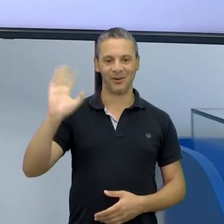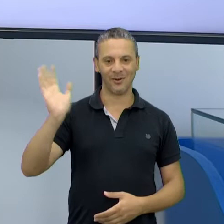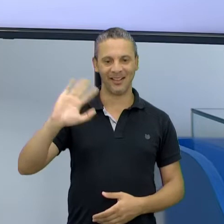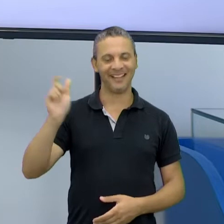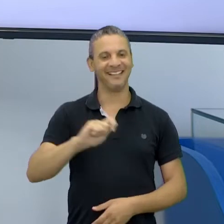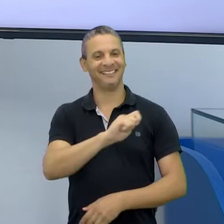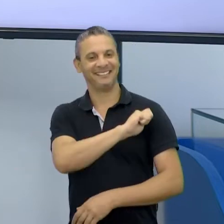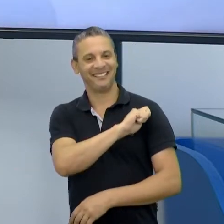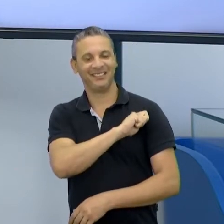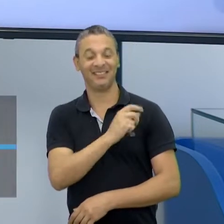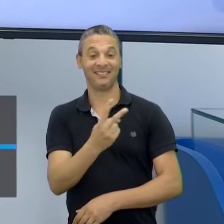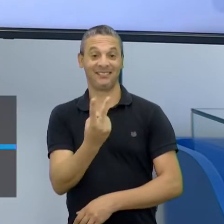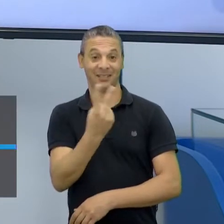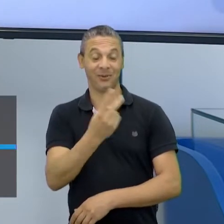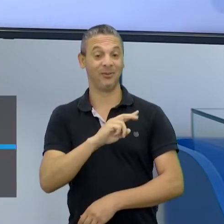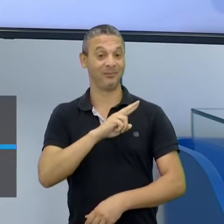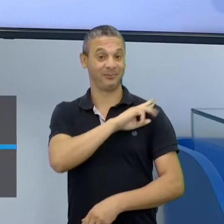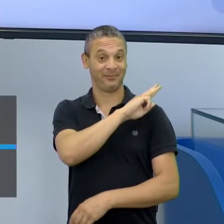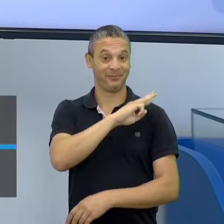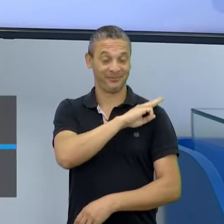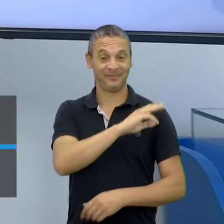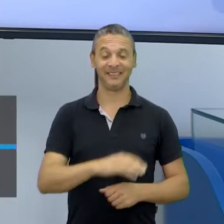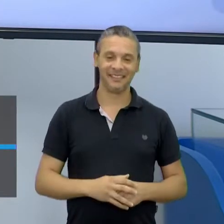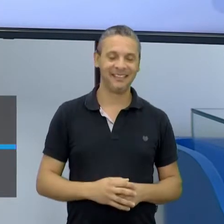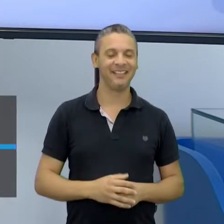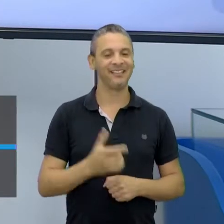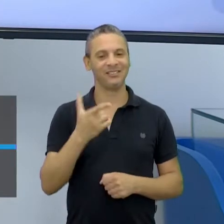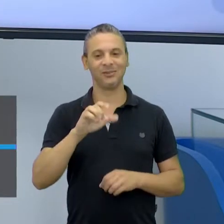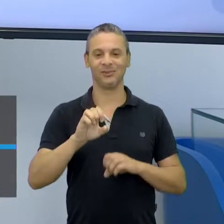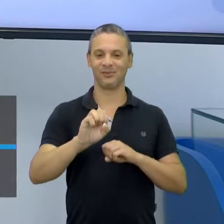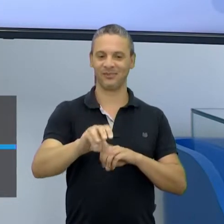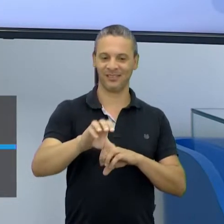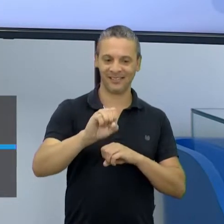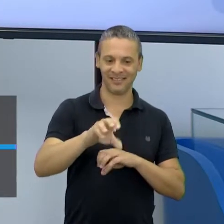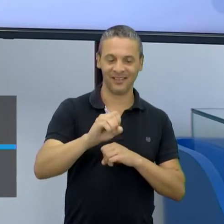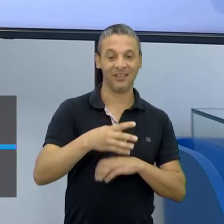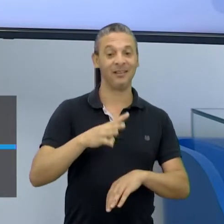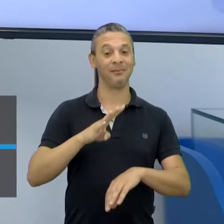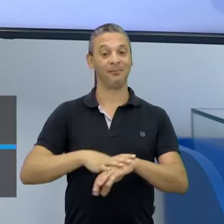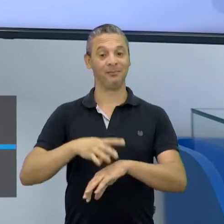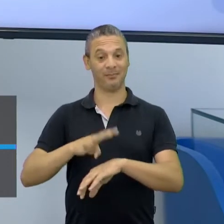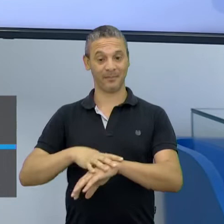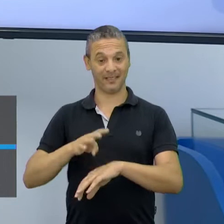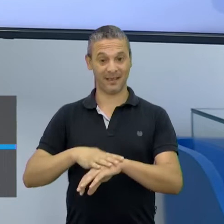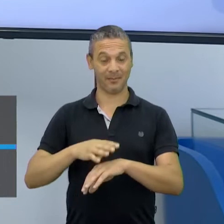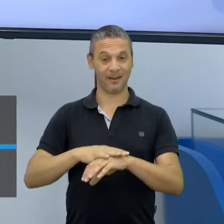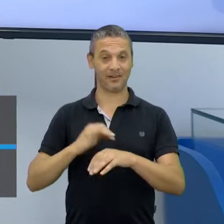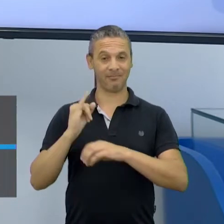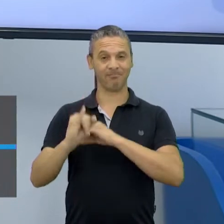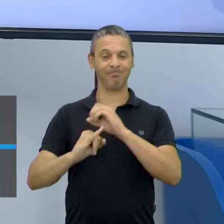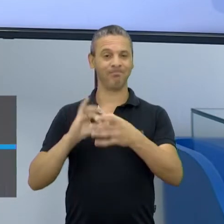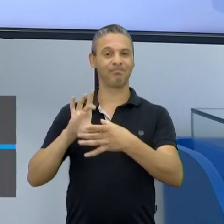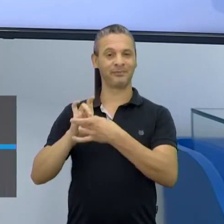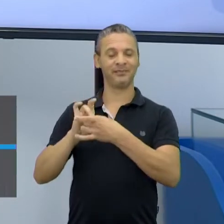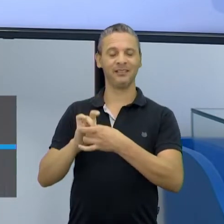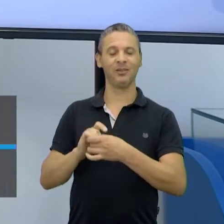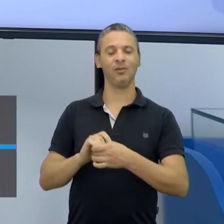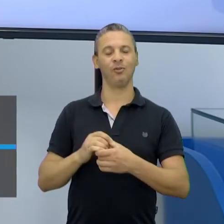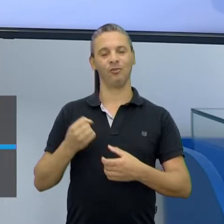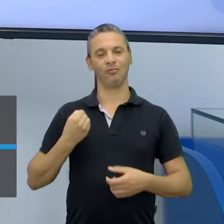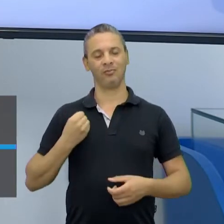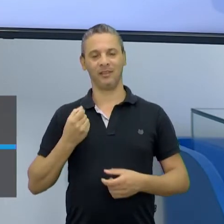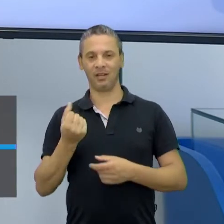Olá, estudantes da segunda série, mais uma aula aí do aprofundamento Matemática Conectada, da unidade